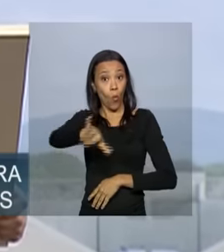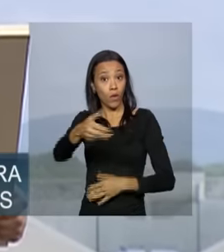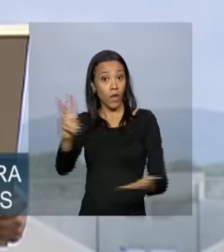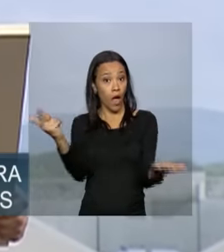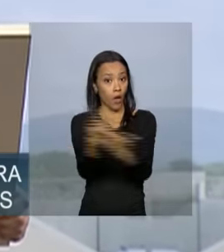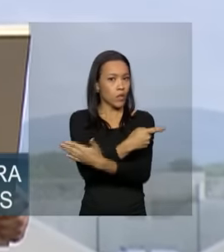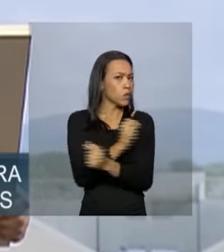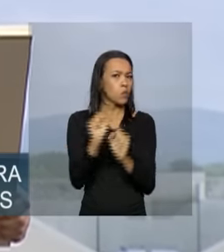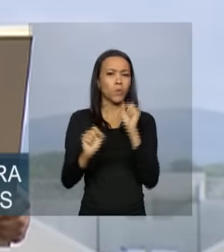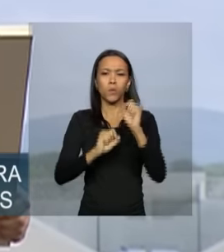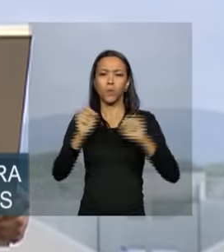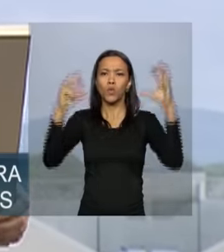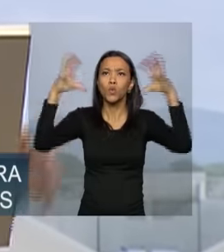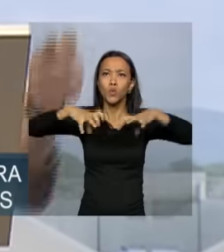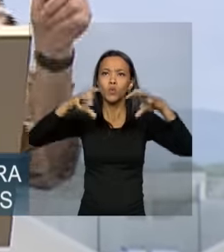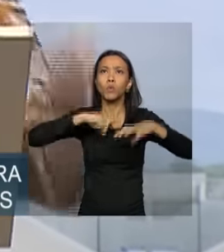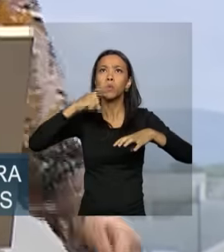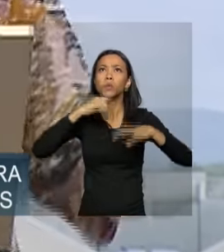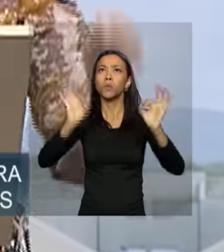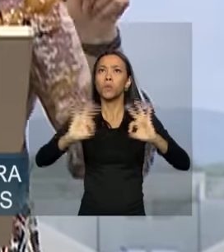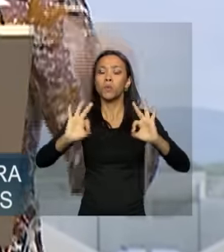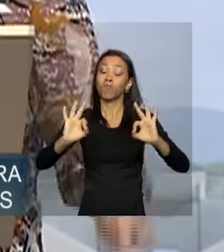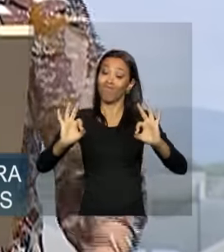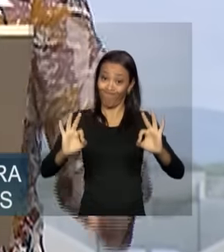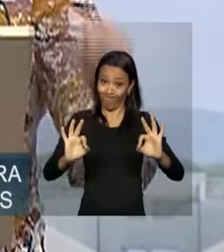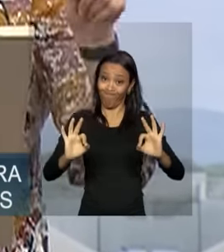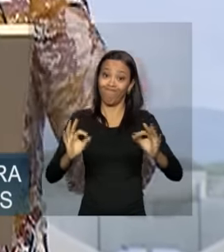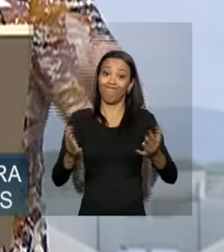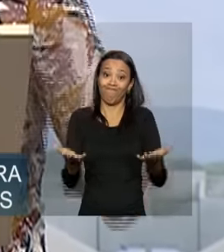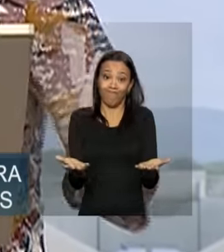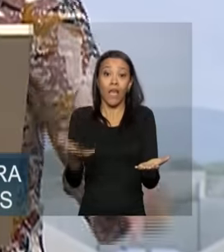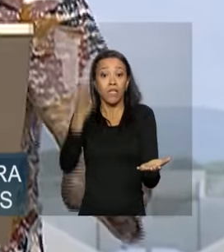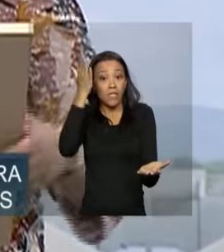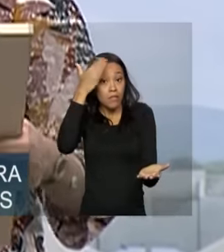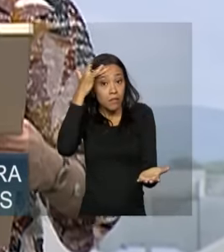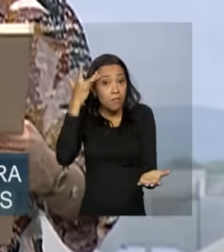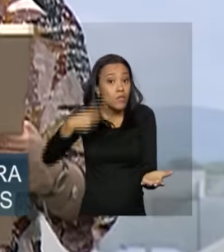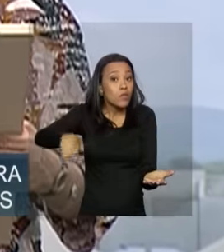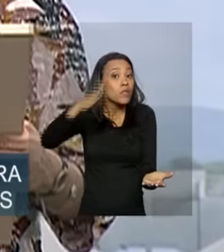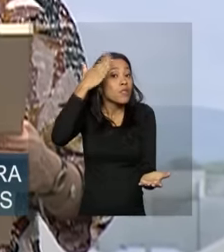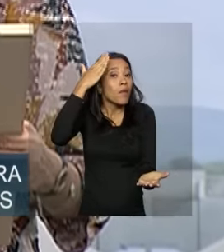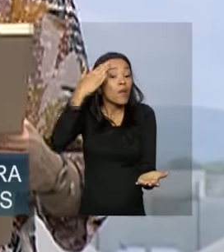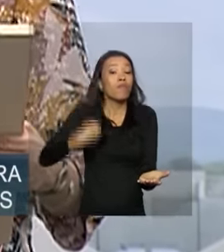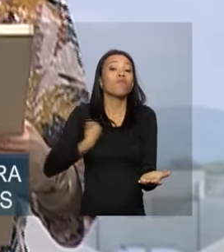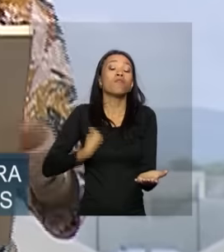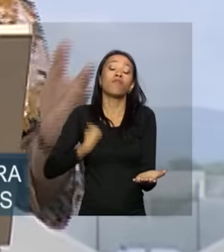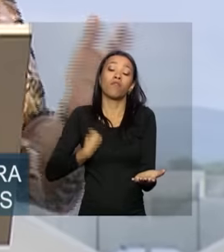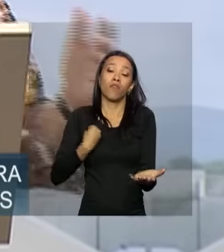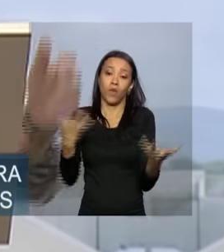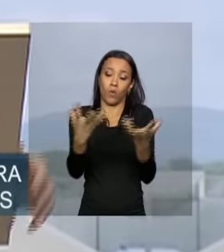seca, as pessoas possam viver e conviver com a seca.